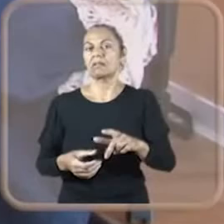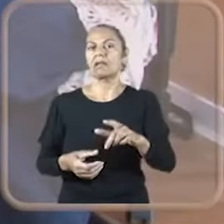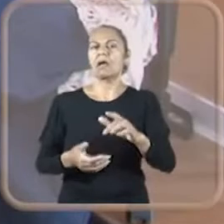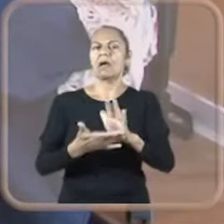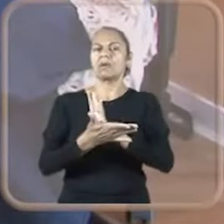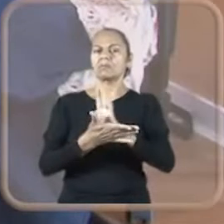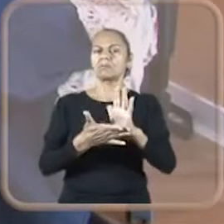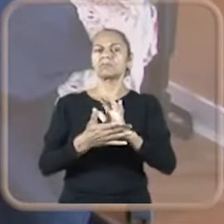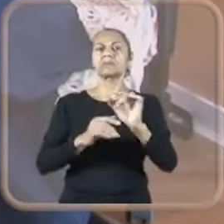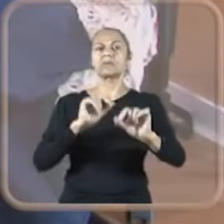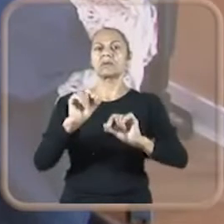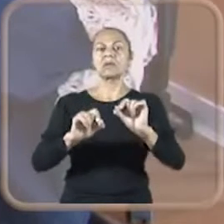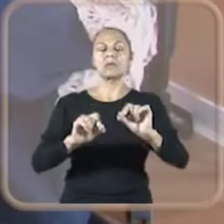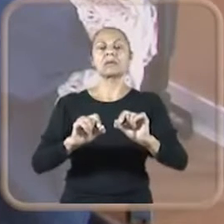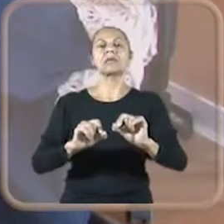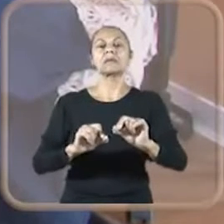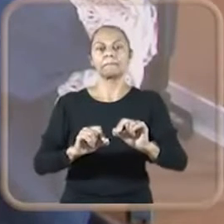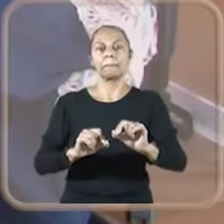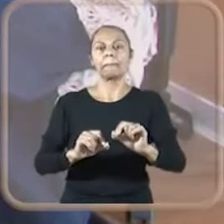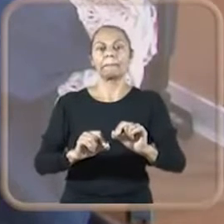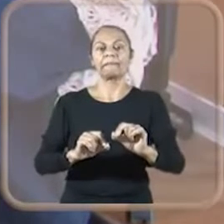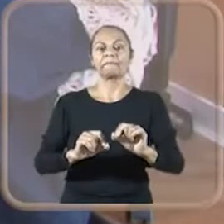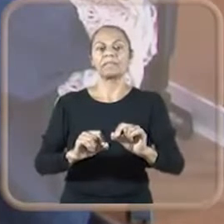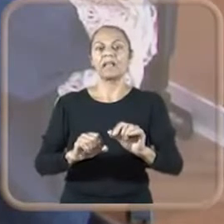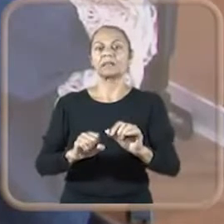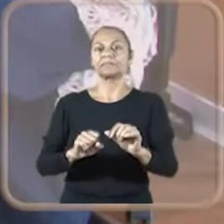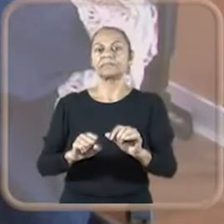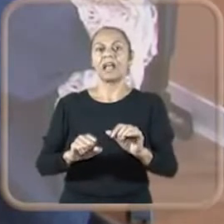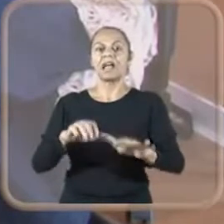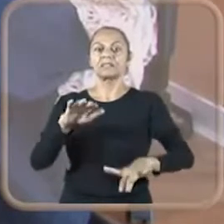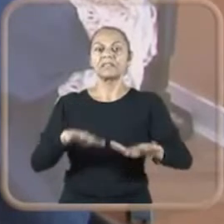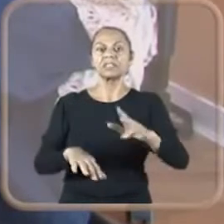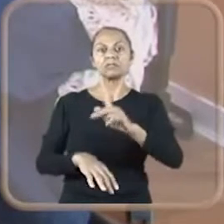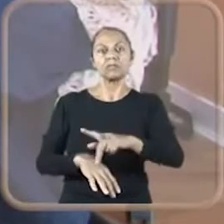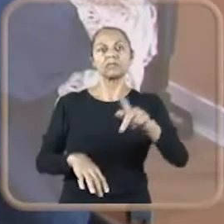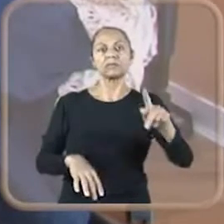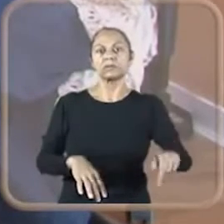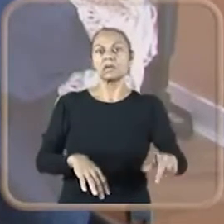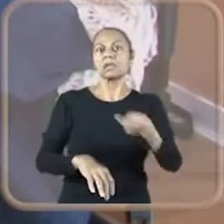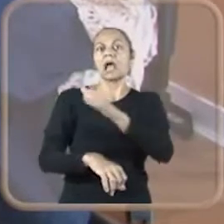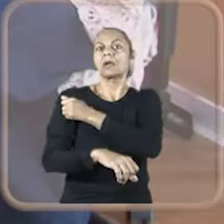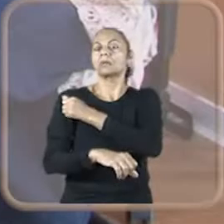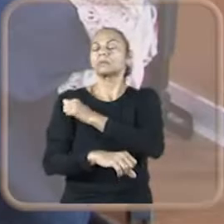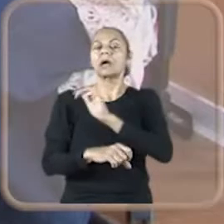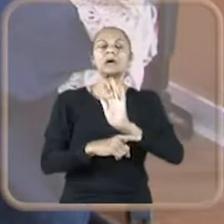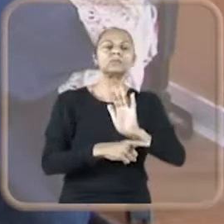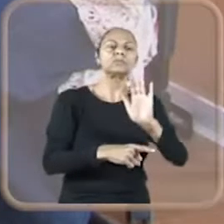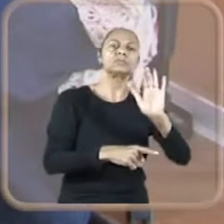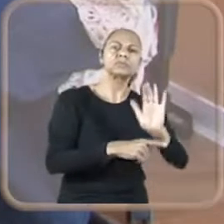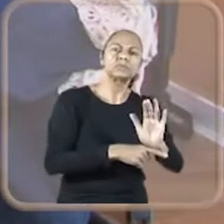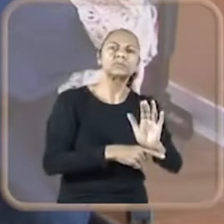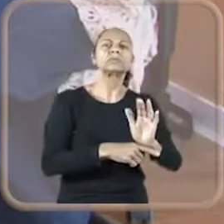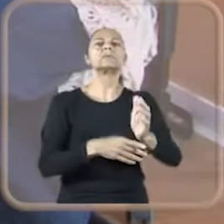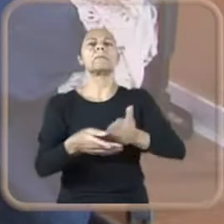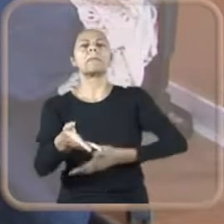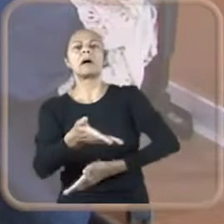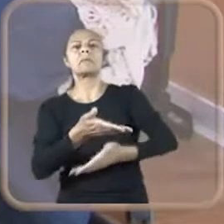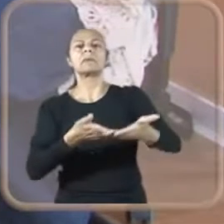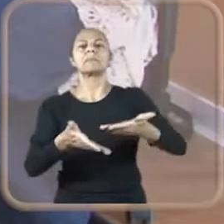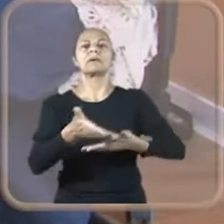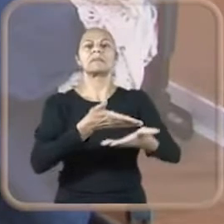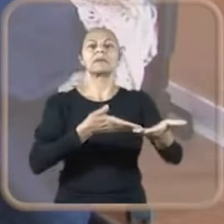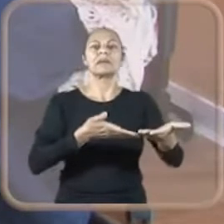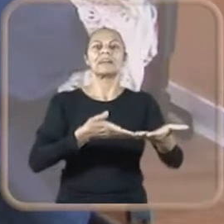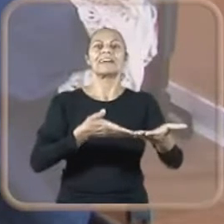muitos professores, eles são a válvula de escape dos alunos, sem a técnica, imagina com a técnica. Né? Então é isso que a